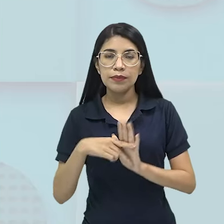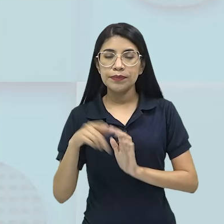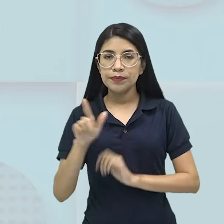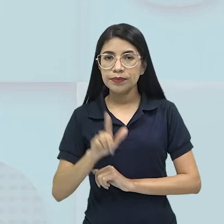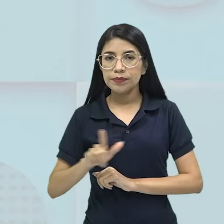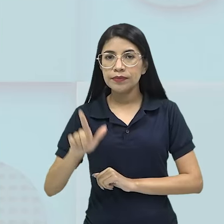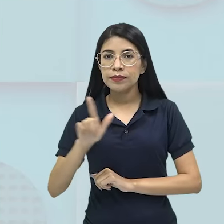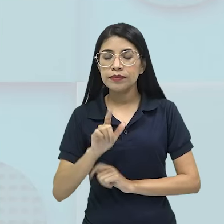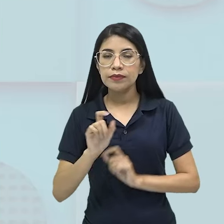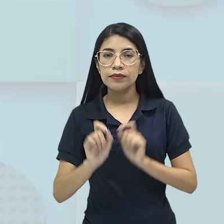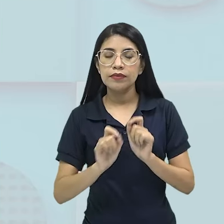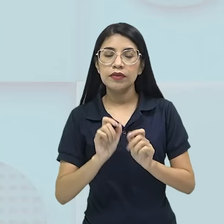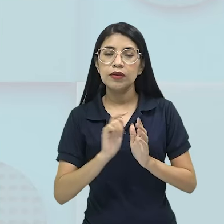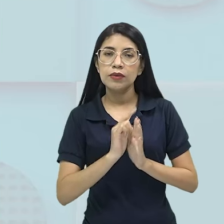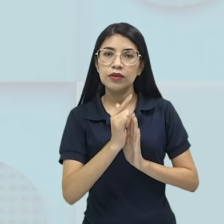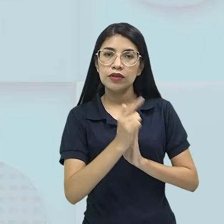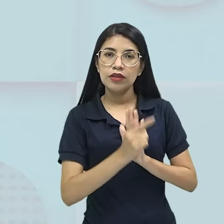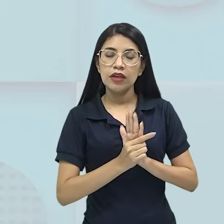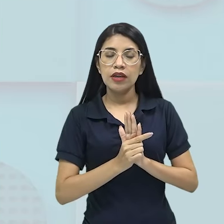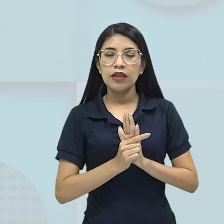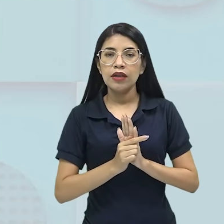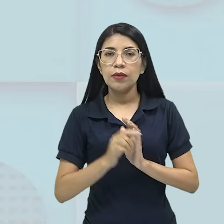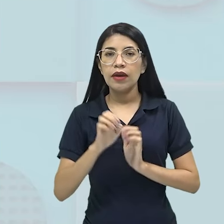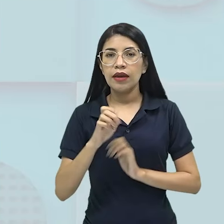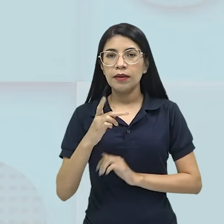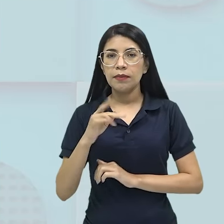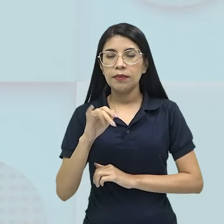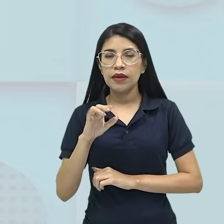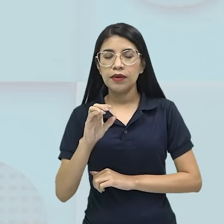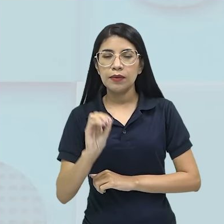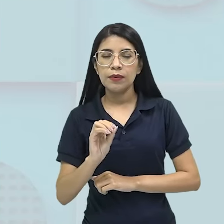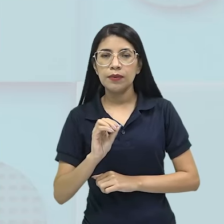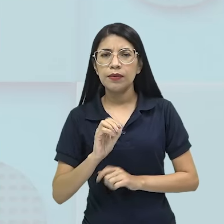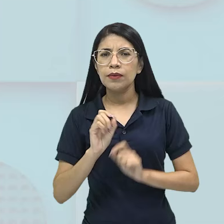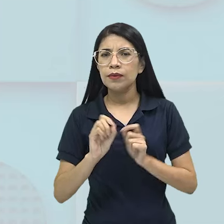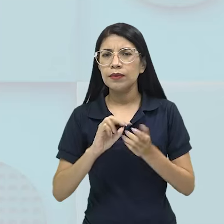literatura, que é o gênero épico.